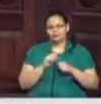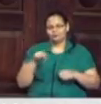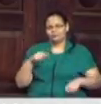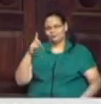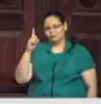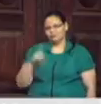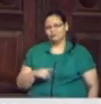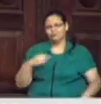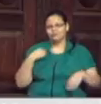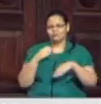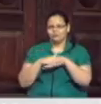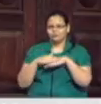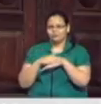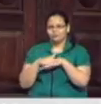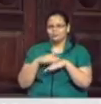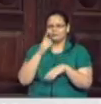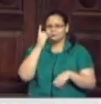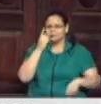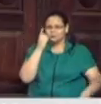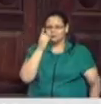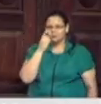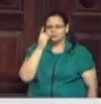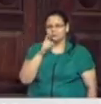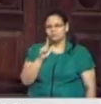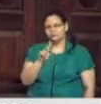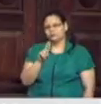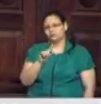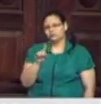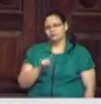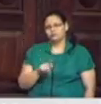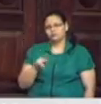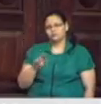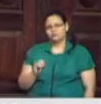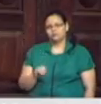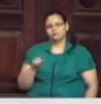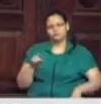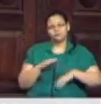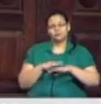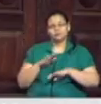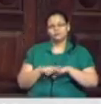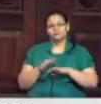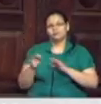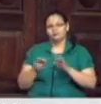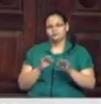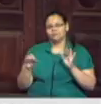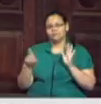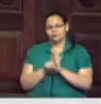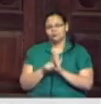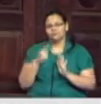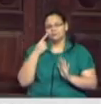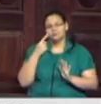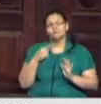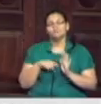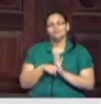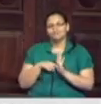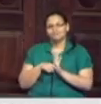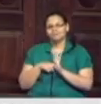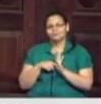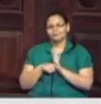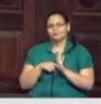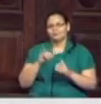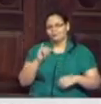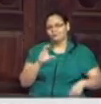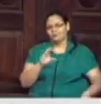Eu hoje conversei pela manhã com o deputado Luiz Paulo. Ele é autor de um projeto de lei que pede revisão do ICMS para as